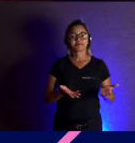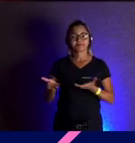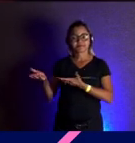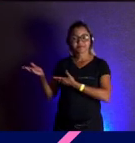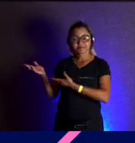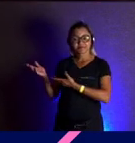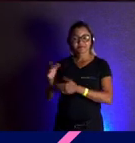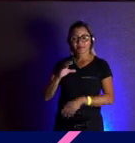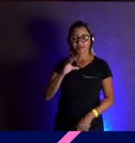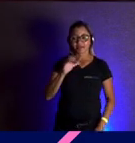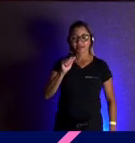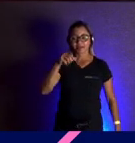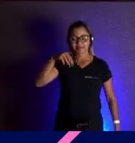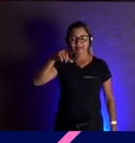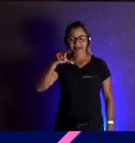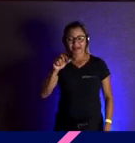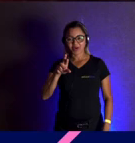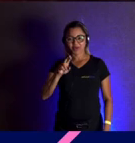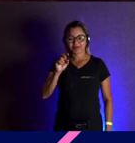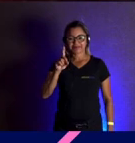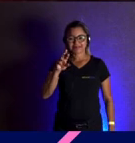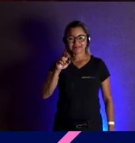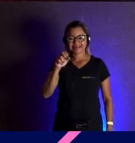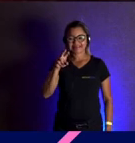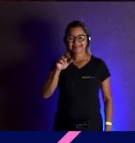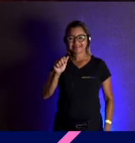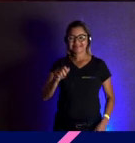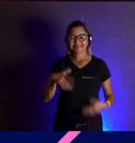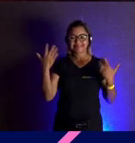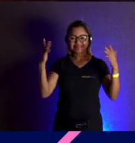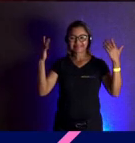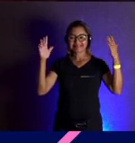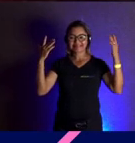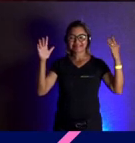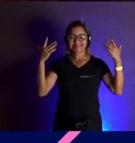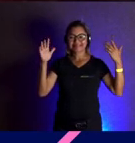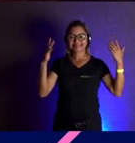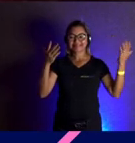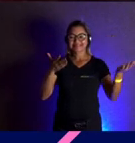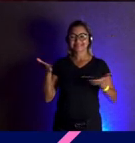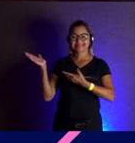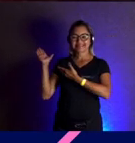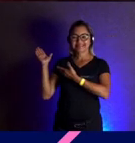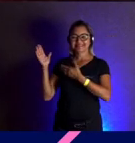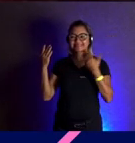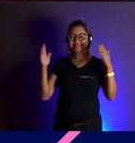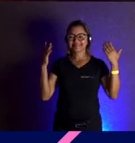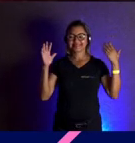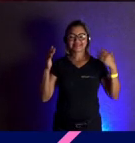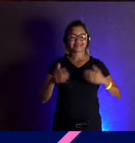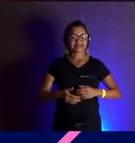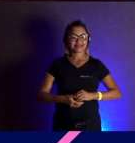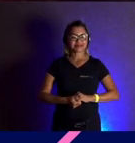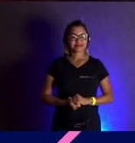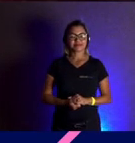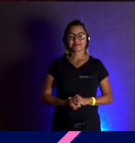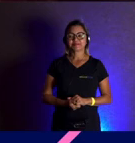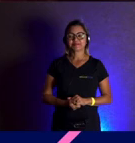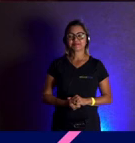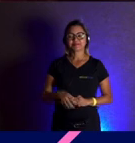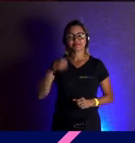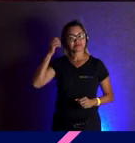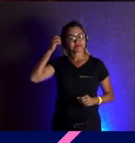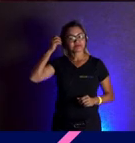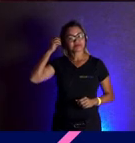Aqui é essa cobertura de direitos humanos desde 2012. É uma jornalista de dados, né, como a maioria